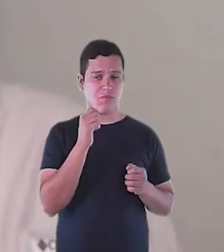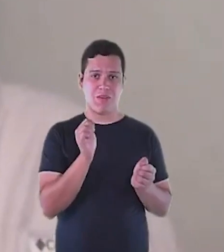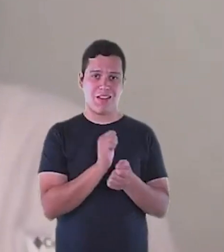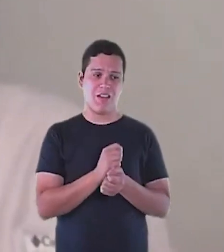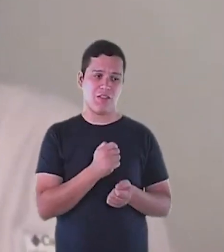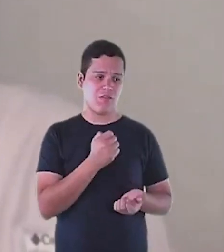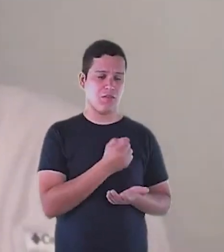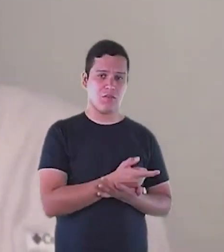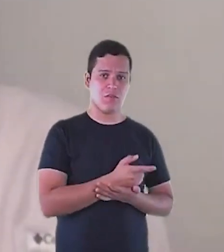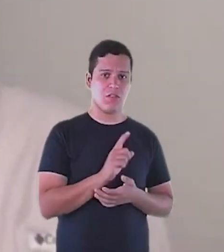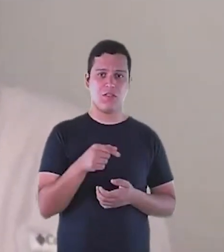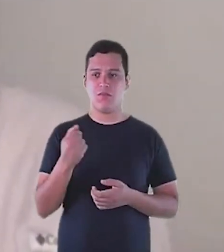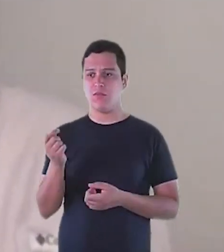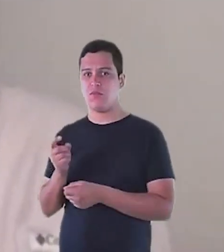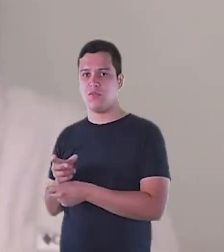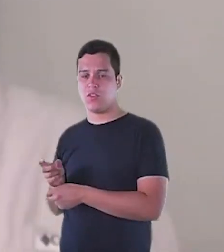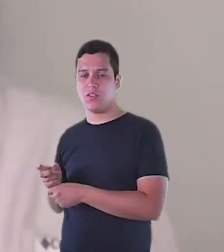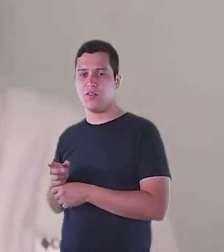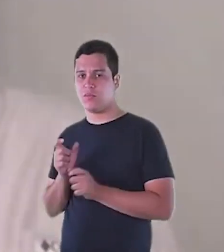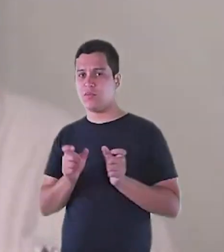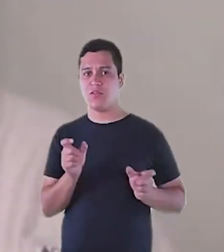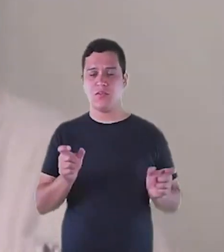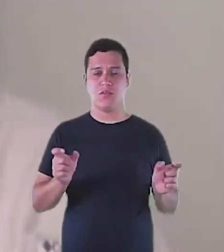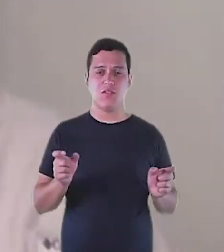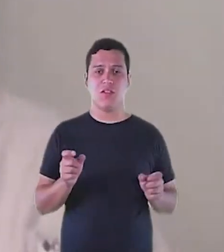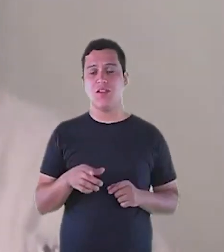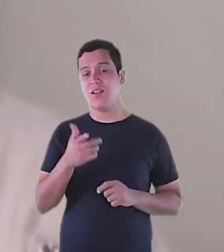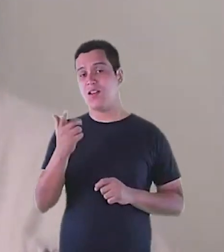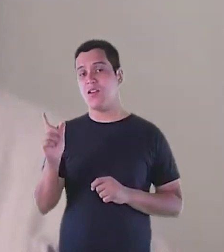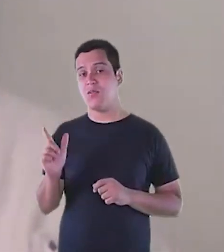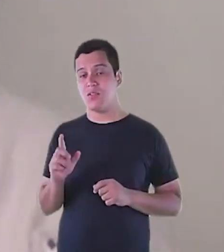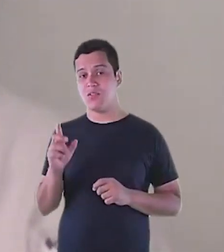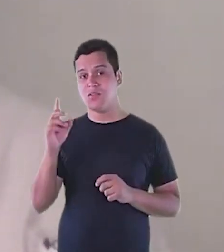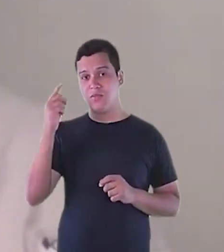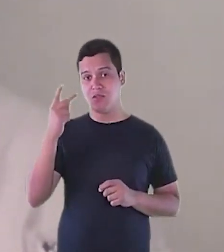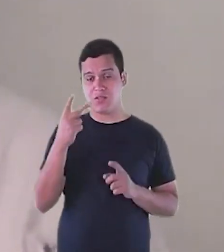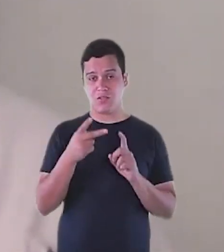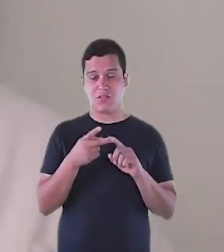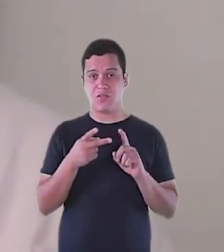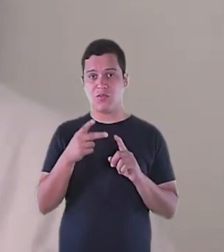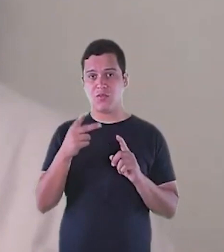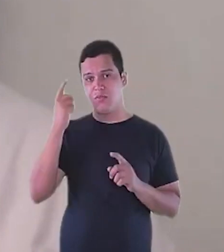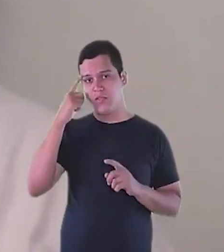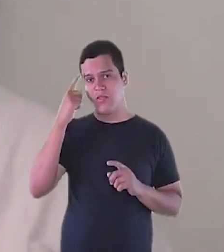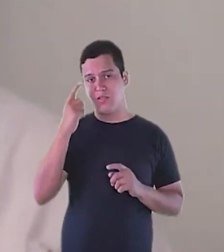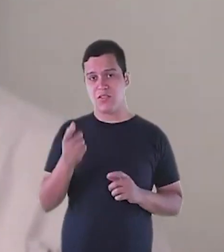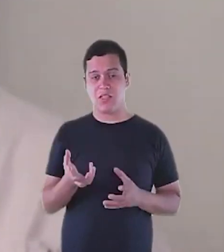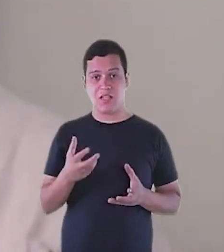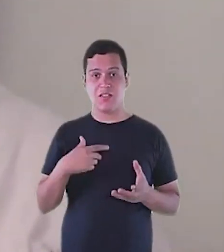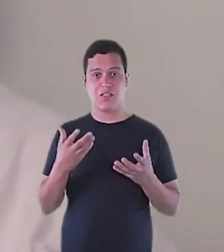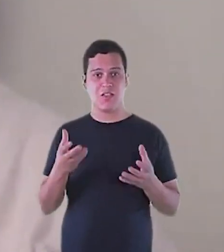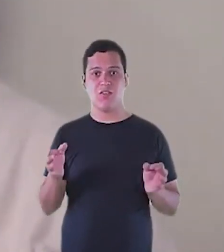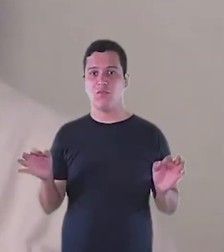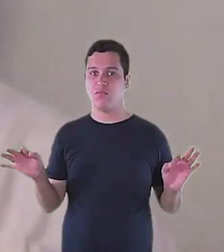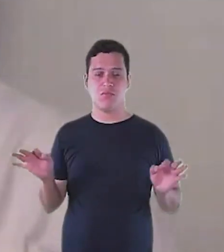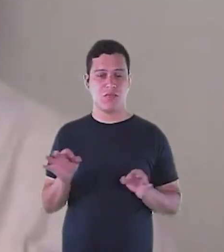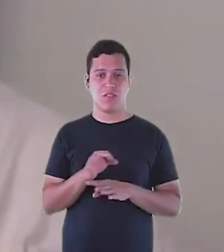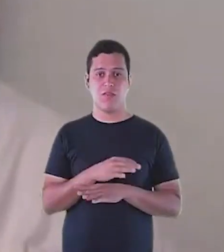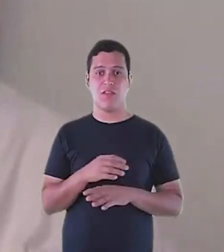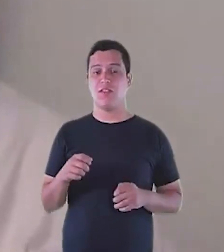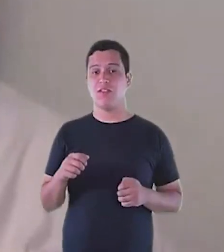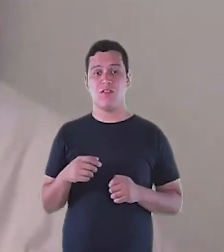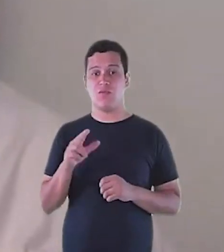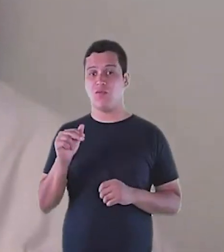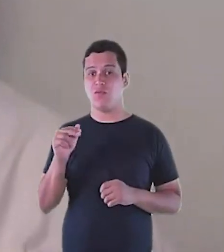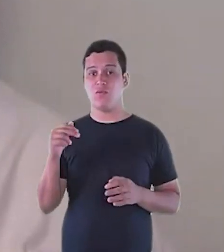Isso o Brasil fez em 1888. A outra, essa segunda abolição, que jamais aconteceu, era incorporar